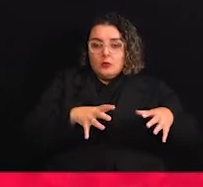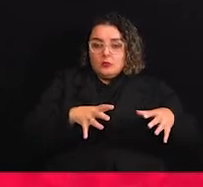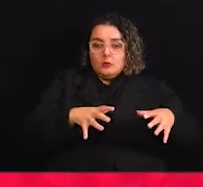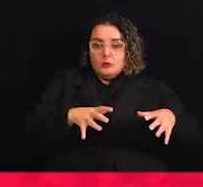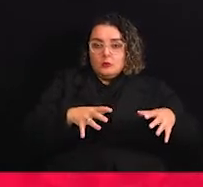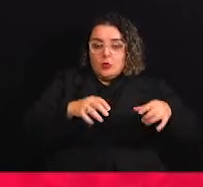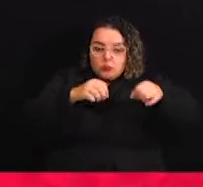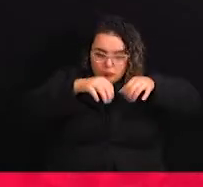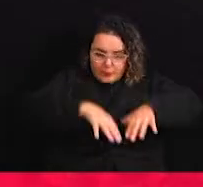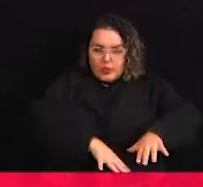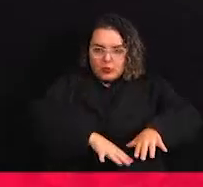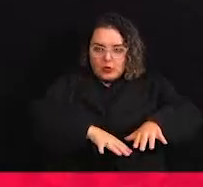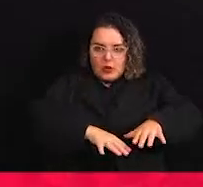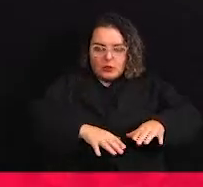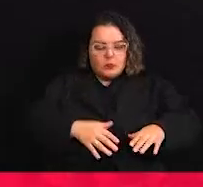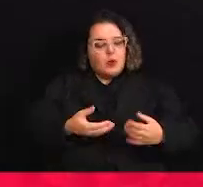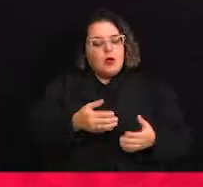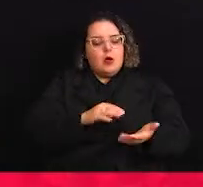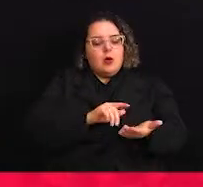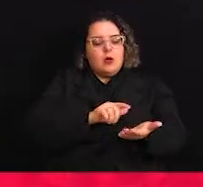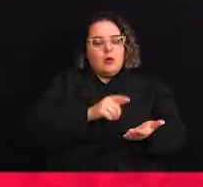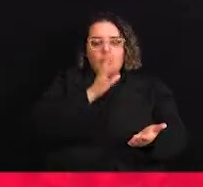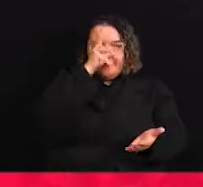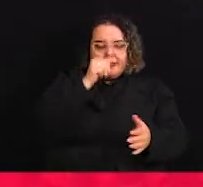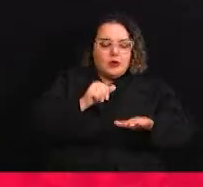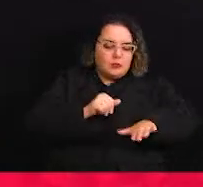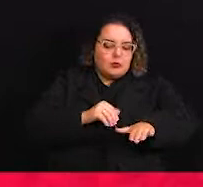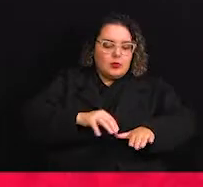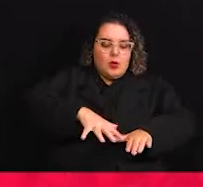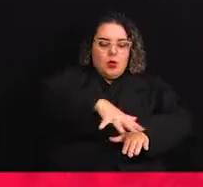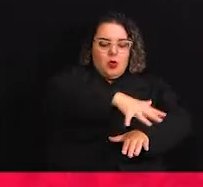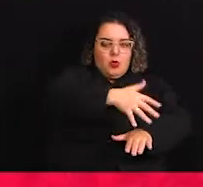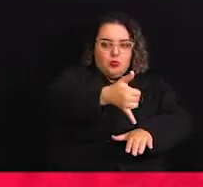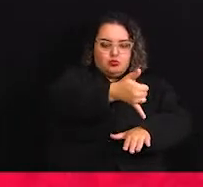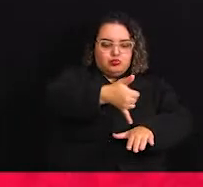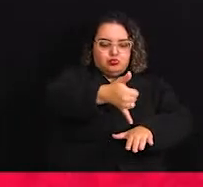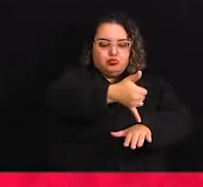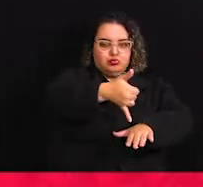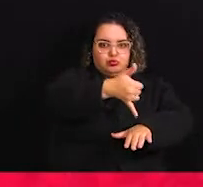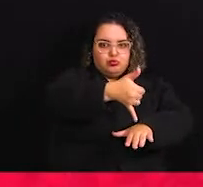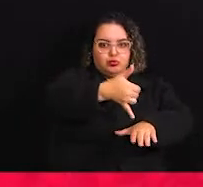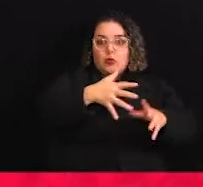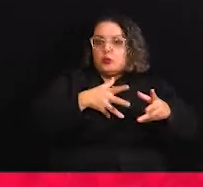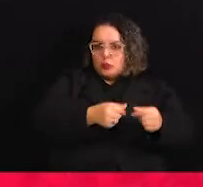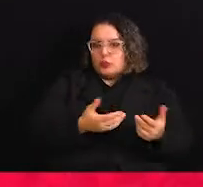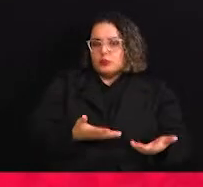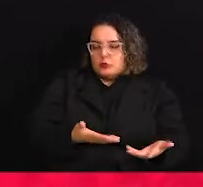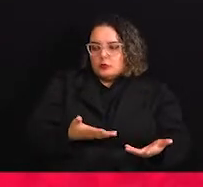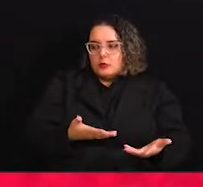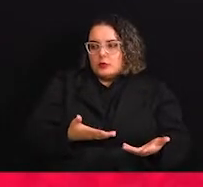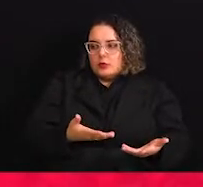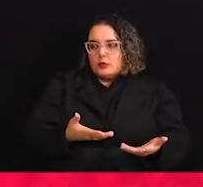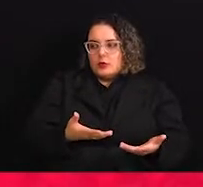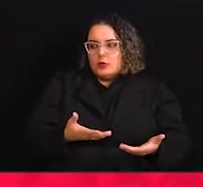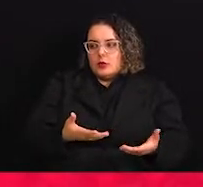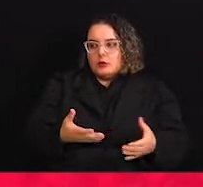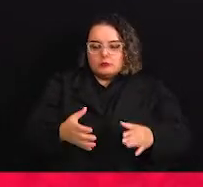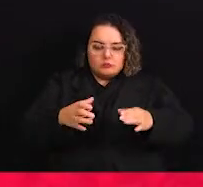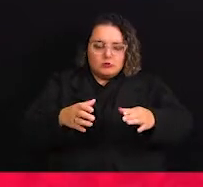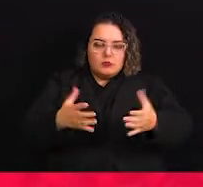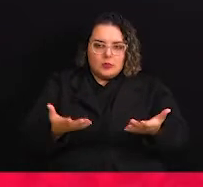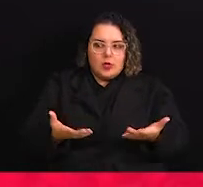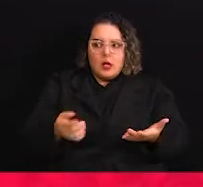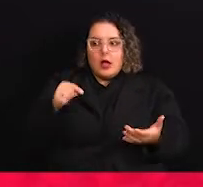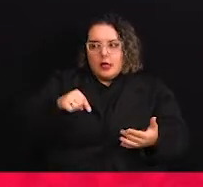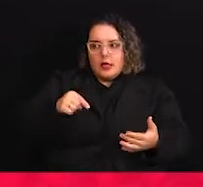completamente no óleo. Isso, ela tem que ficar... Tem que cobrir. Tem que cobrir de óleo, tem que ficar completamente no óleo. Certo. Você colocou na sua